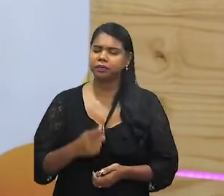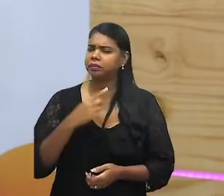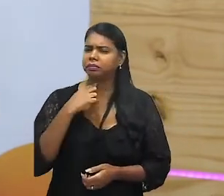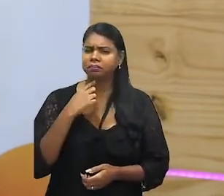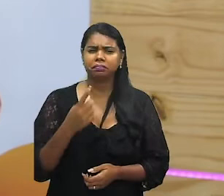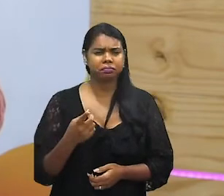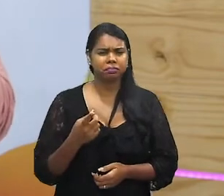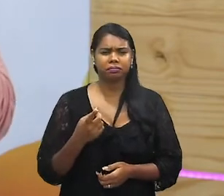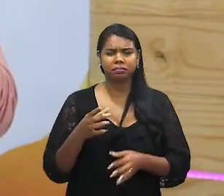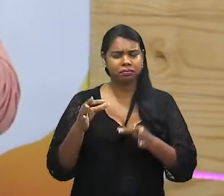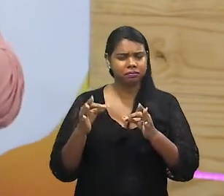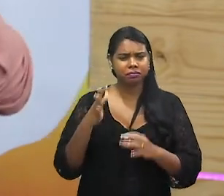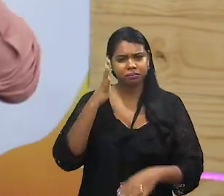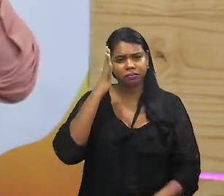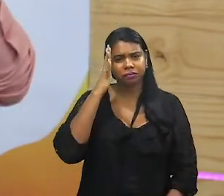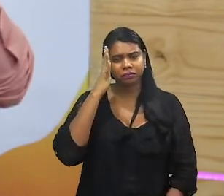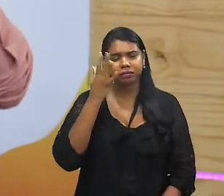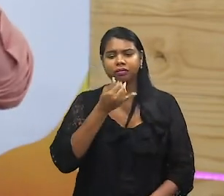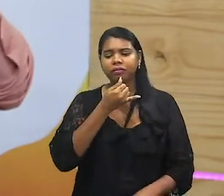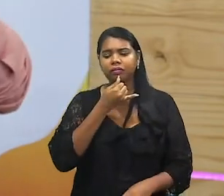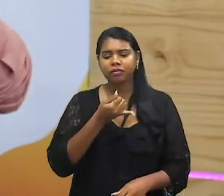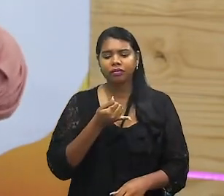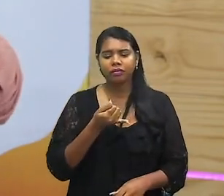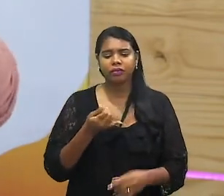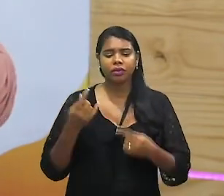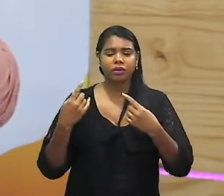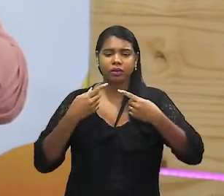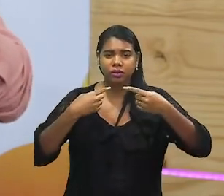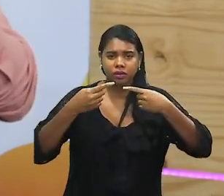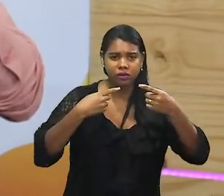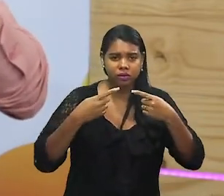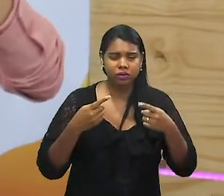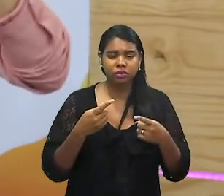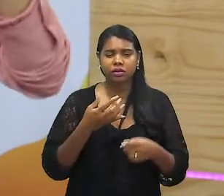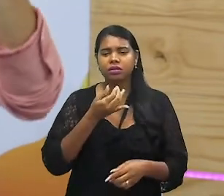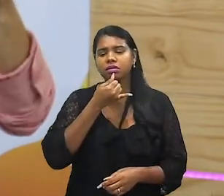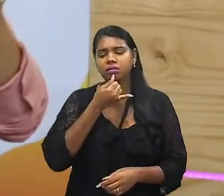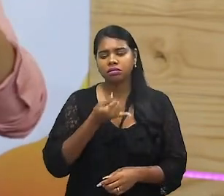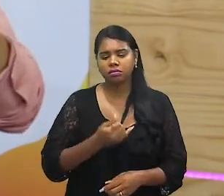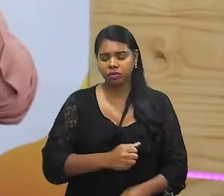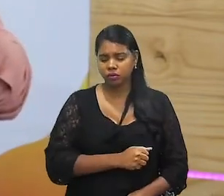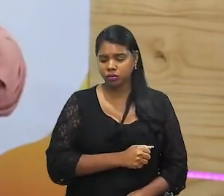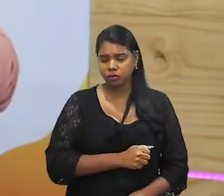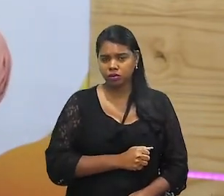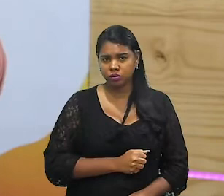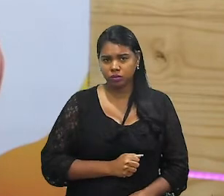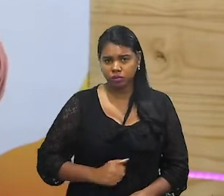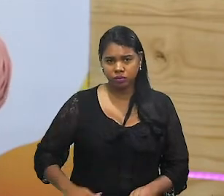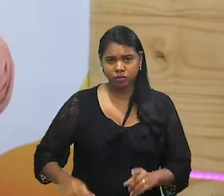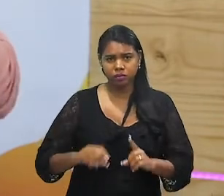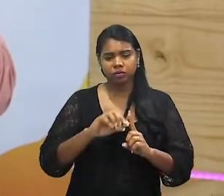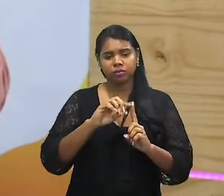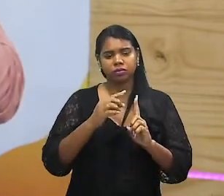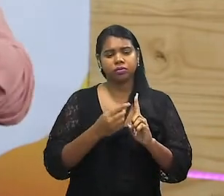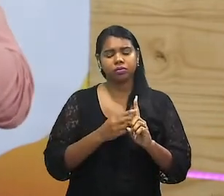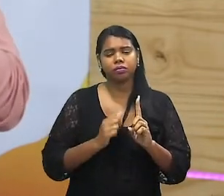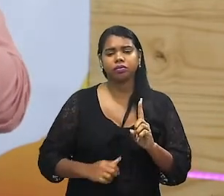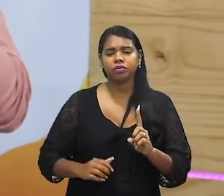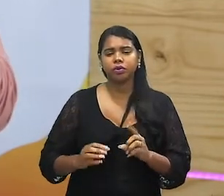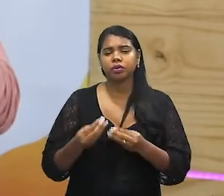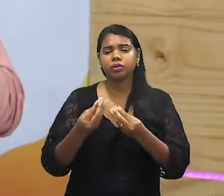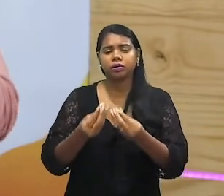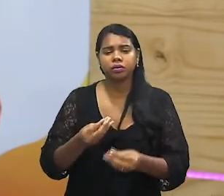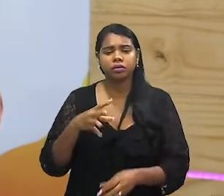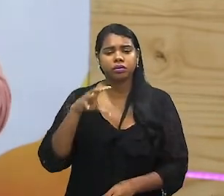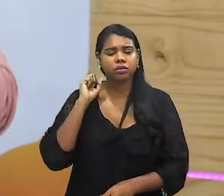ninguém, certo? Não é uma questão de discussão sobre aborto ou dar para adoção, não é